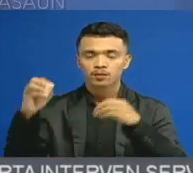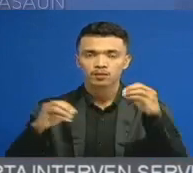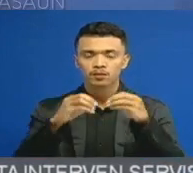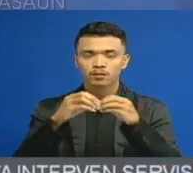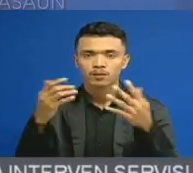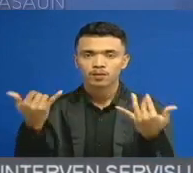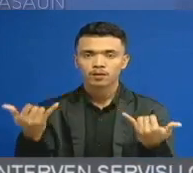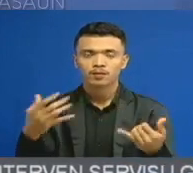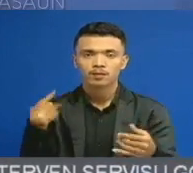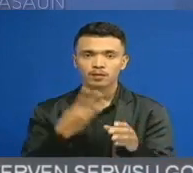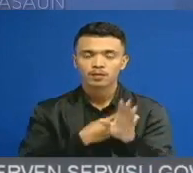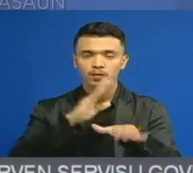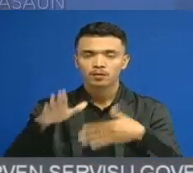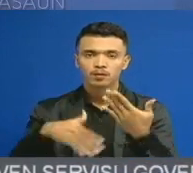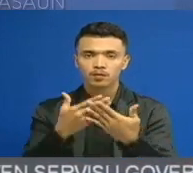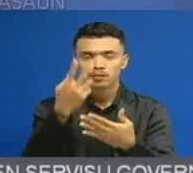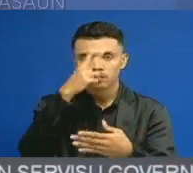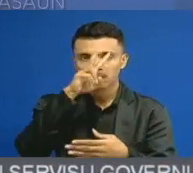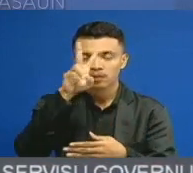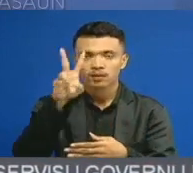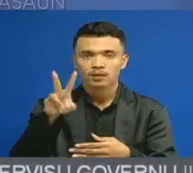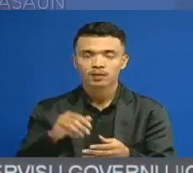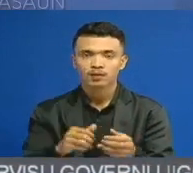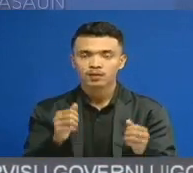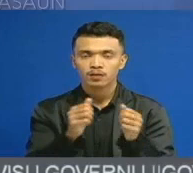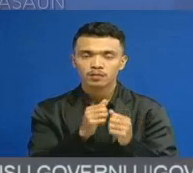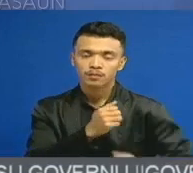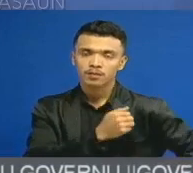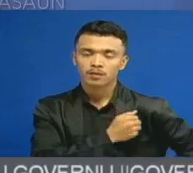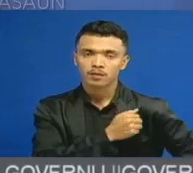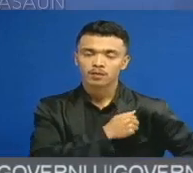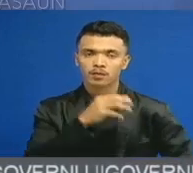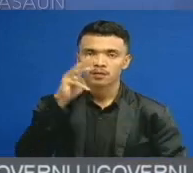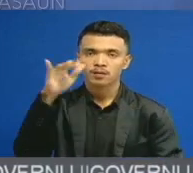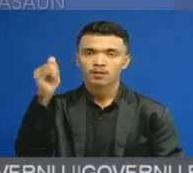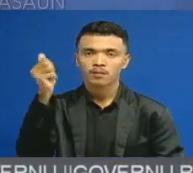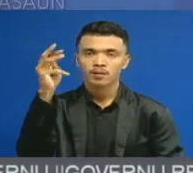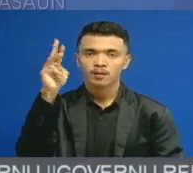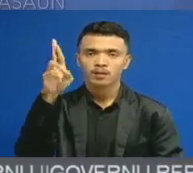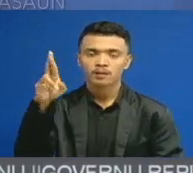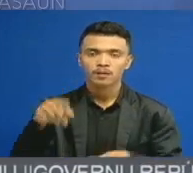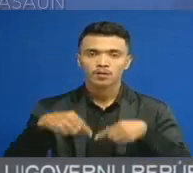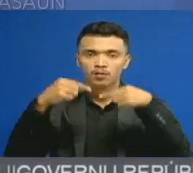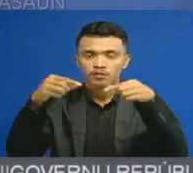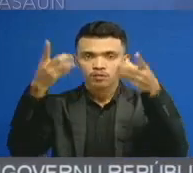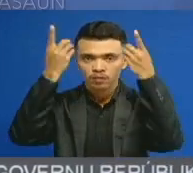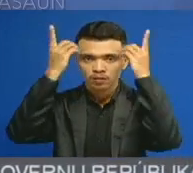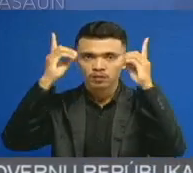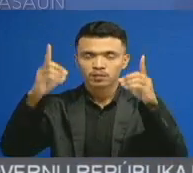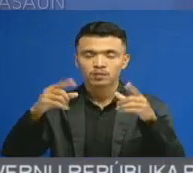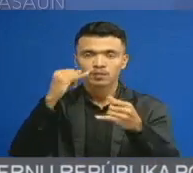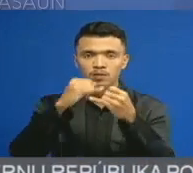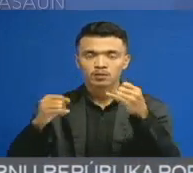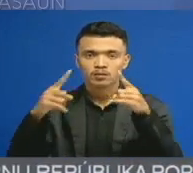da daune e tohoto acompanha conaba posição junta militar em Myanmar atu foi ultimátum para diplomata Timor-Leste e a Myanmar